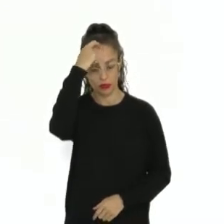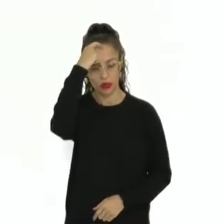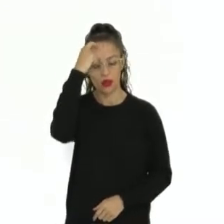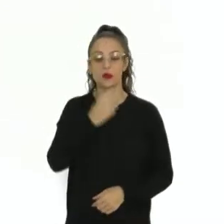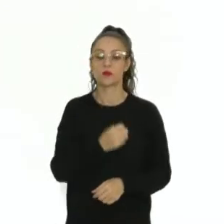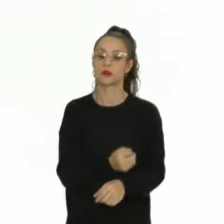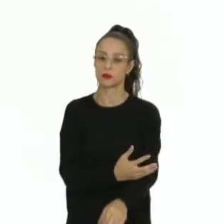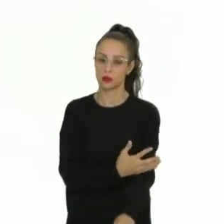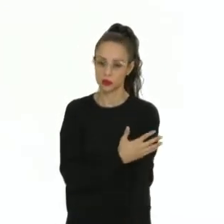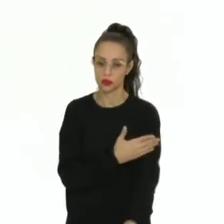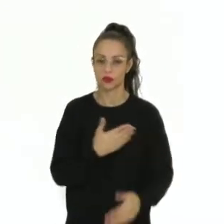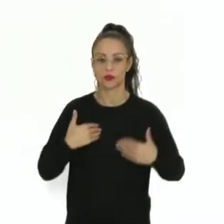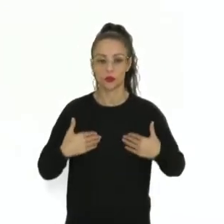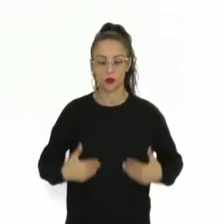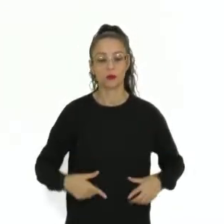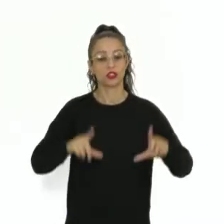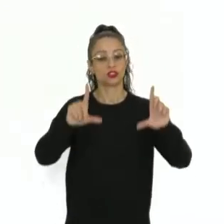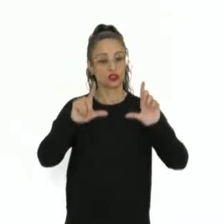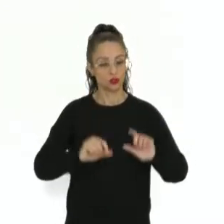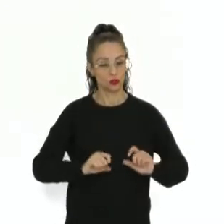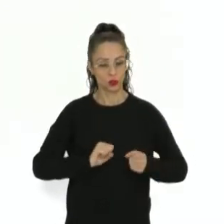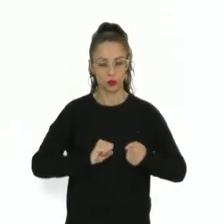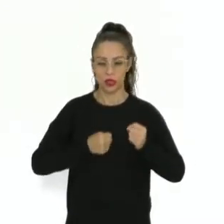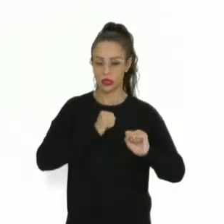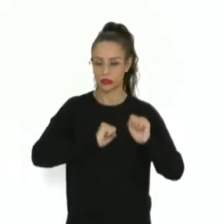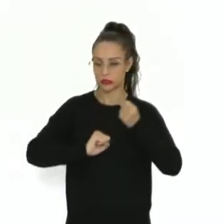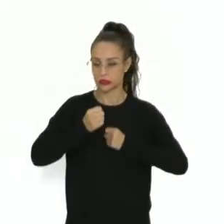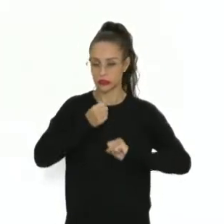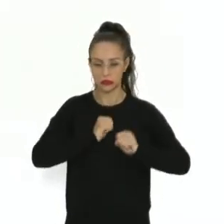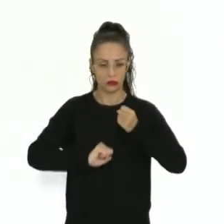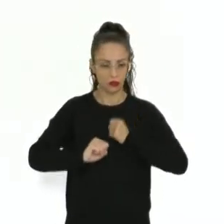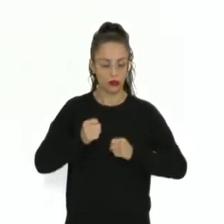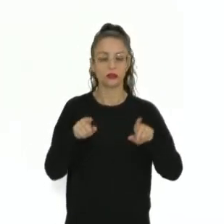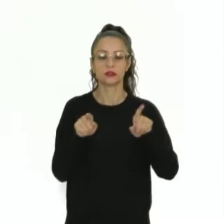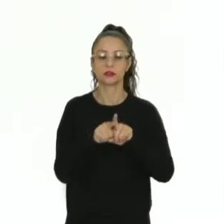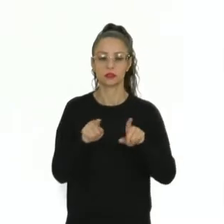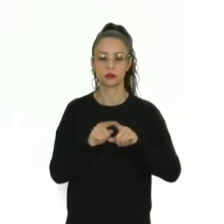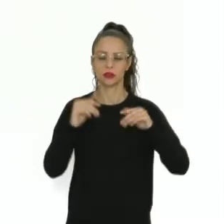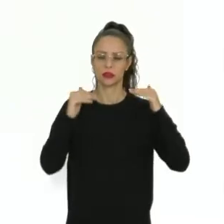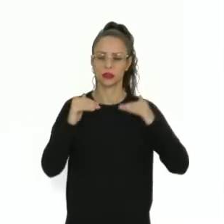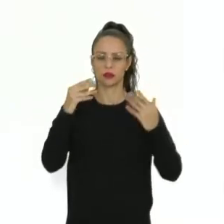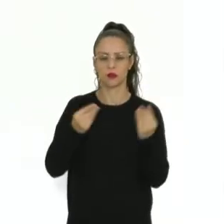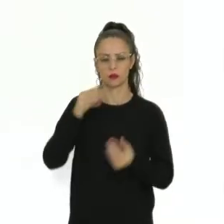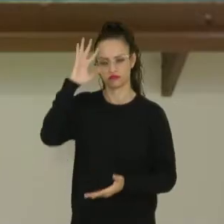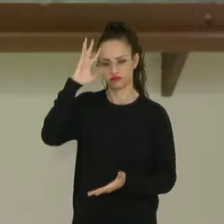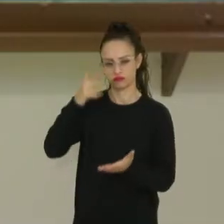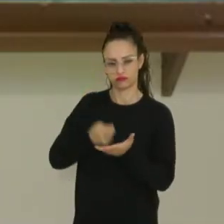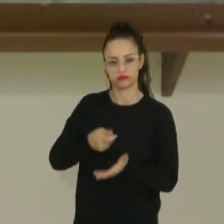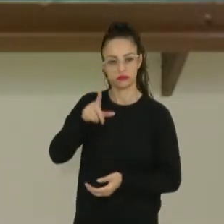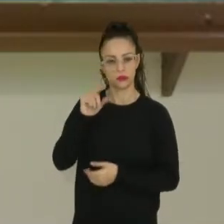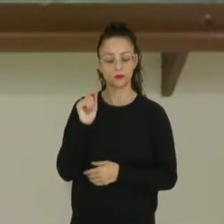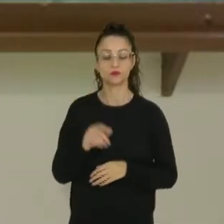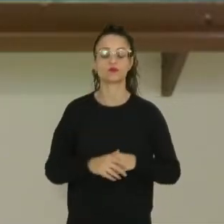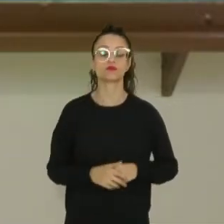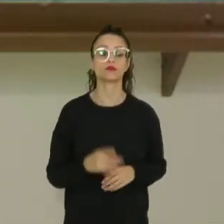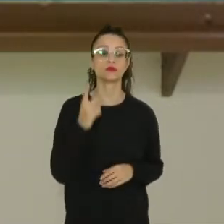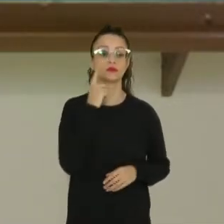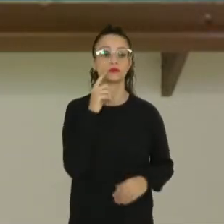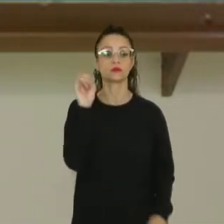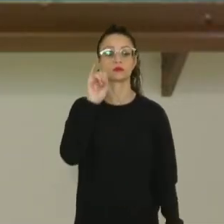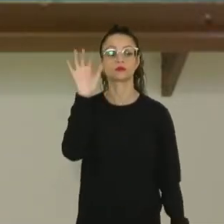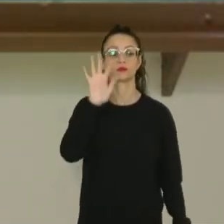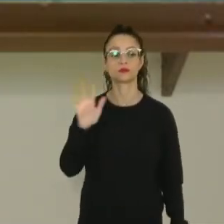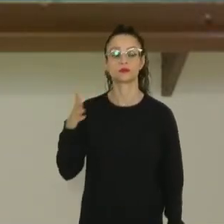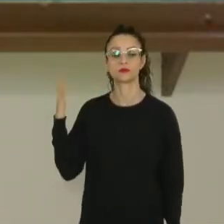corpo, reduzindo a ansiedade e o equilíbrio nas tomadas de decisões. Então observem, né, nas imagens que nós